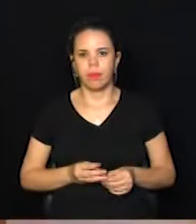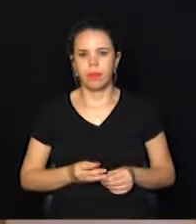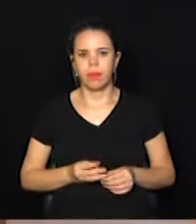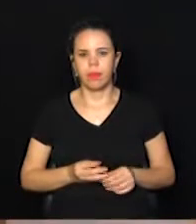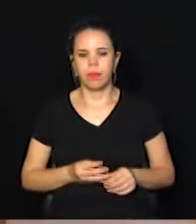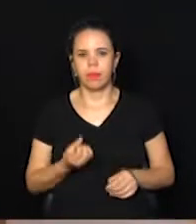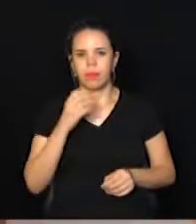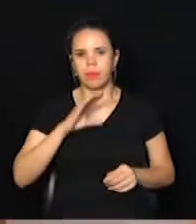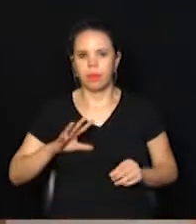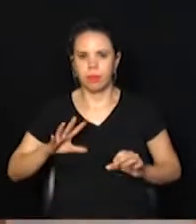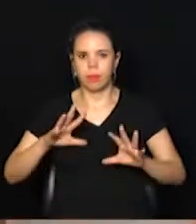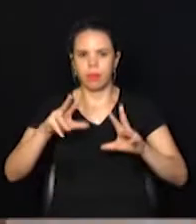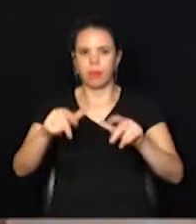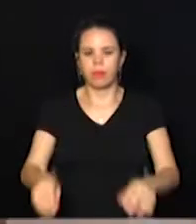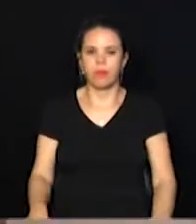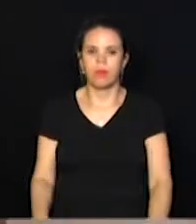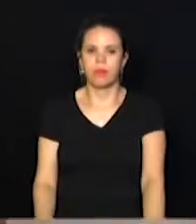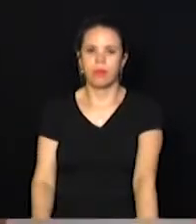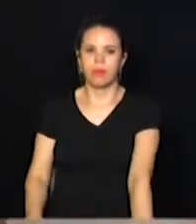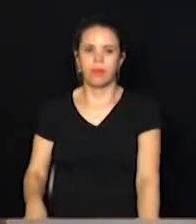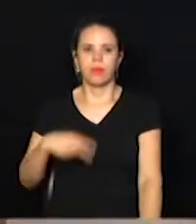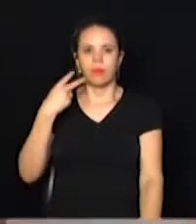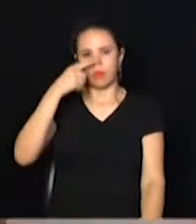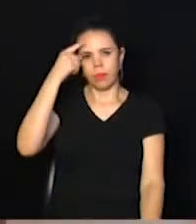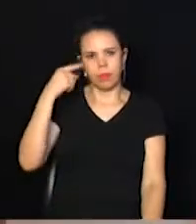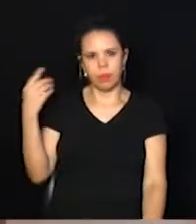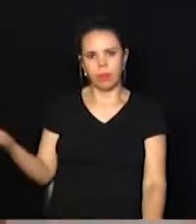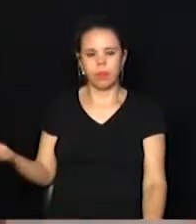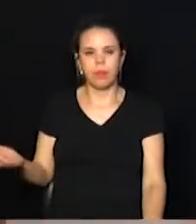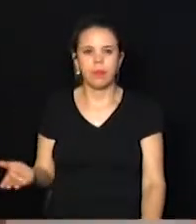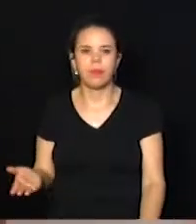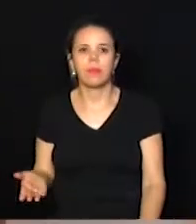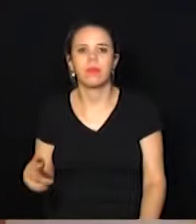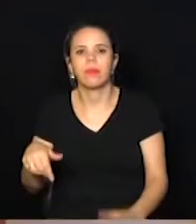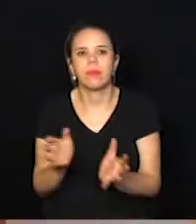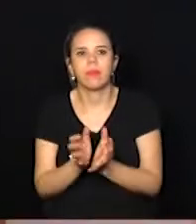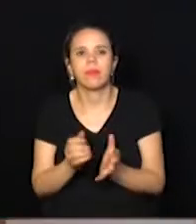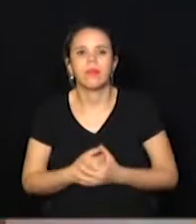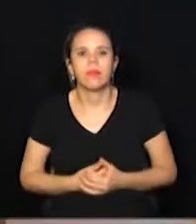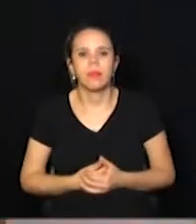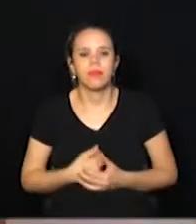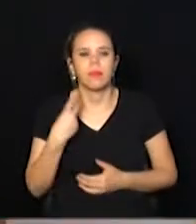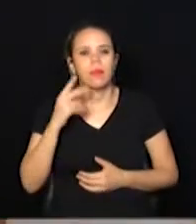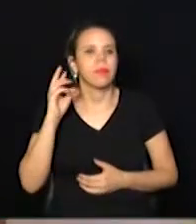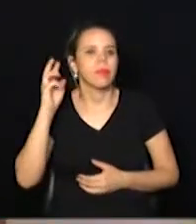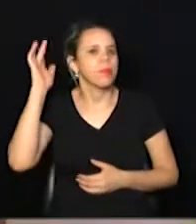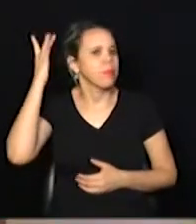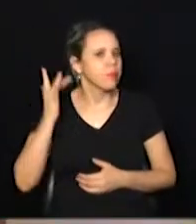Boa tarde a todas e a todos. Vereadora Paola Miguel, que preside esta comissão. Vereadora Guida,